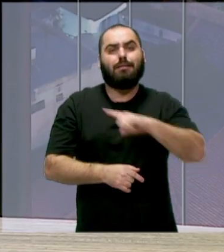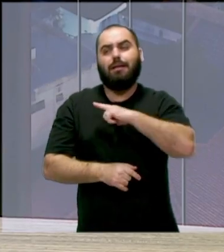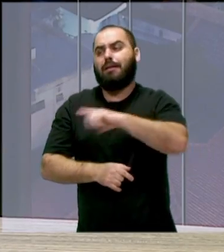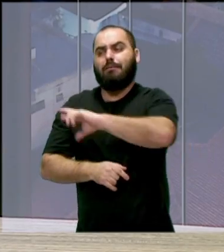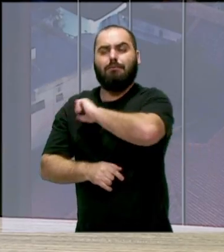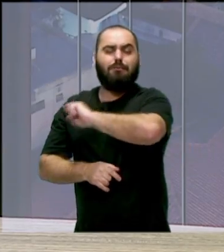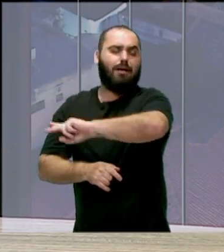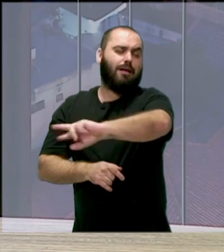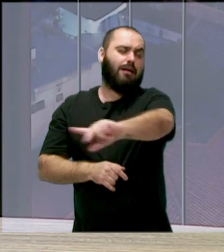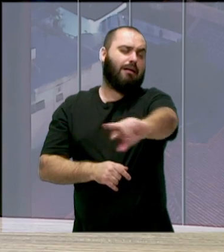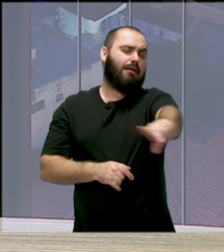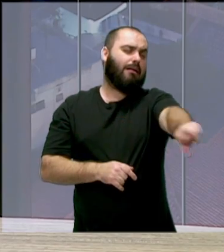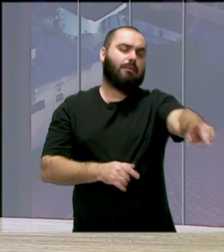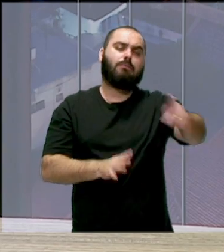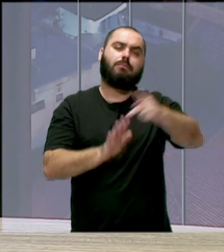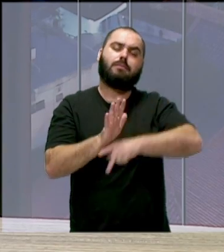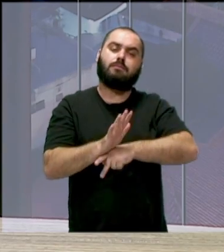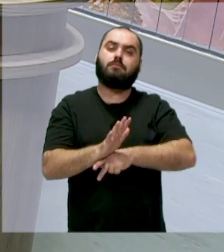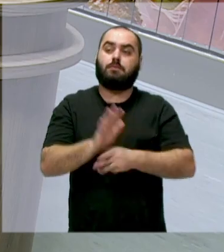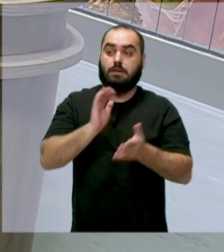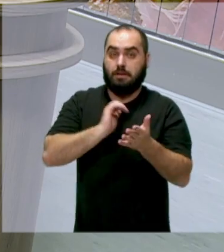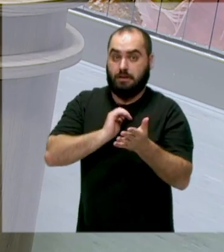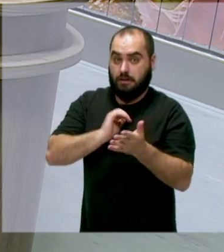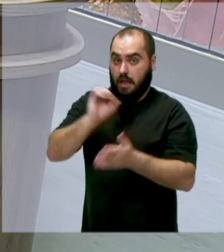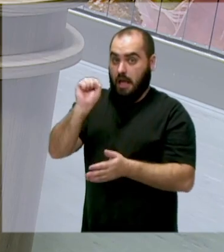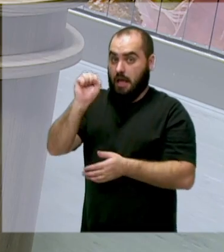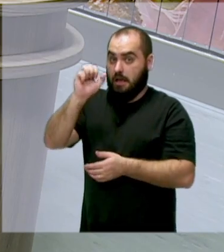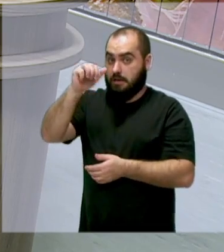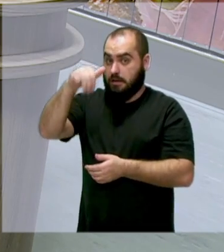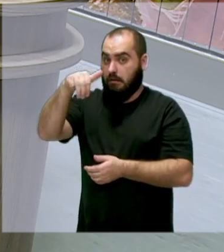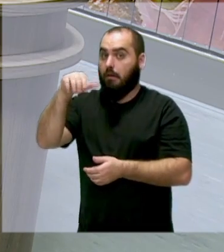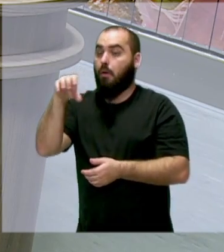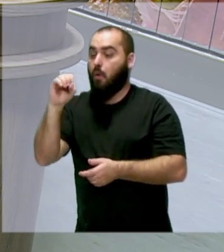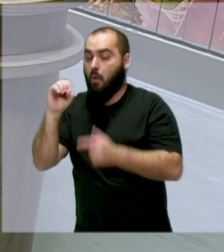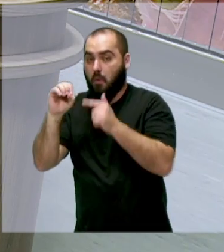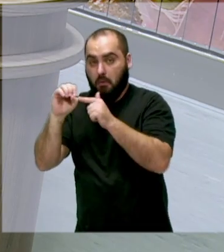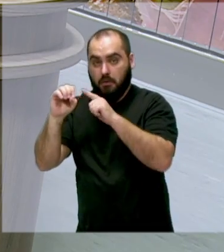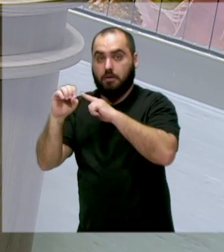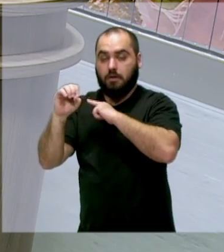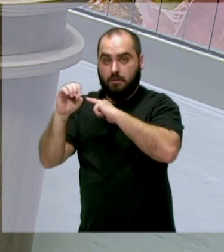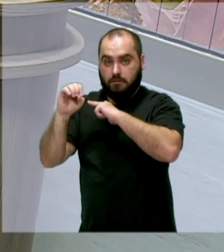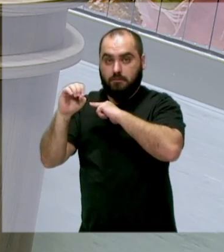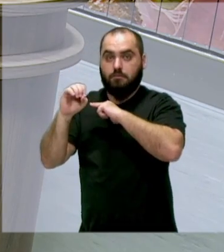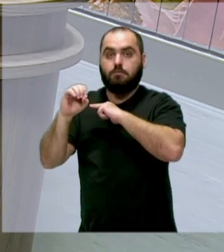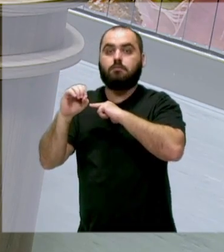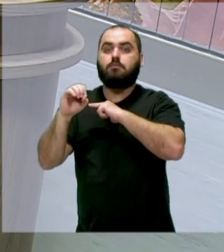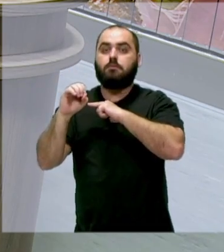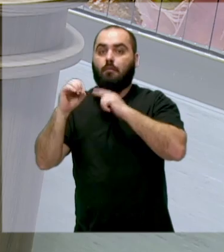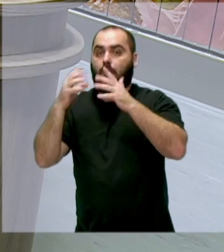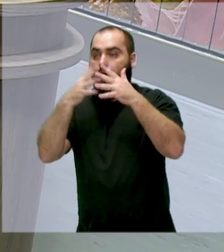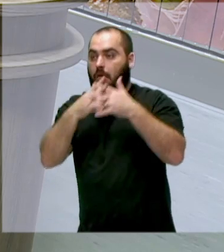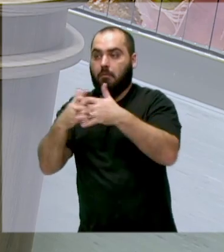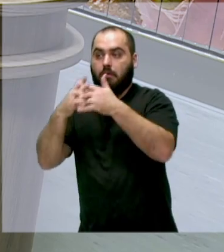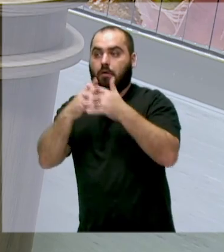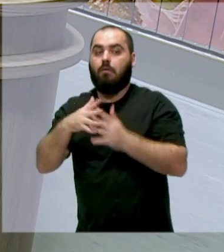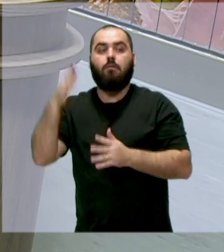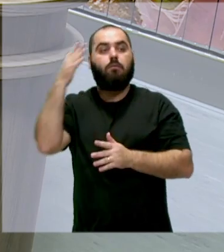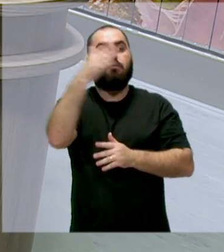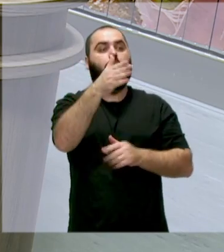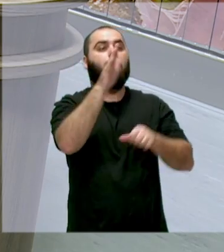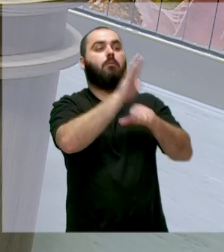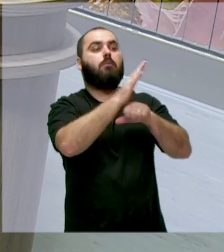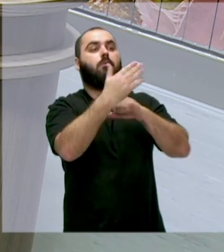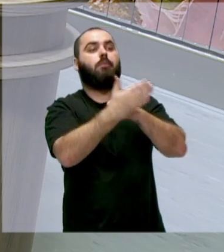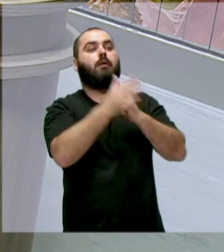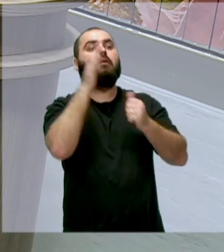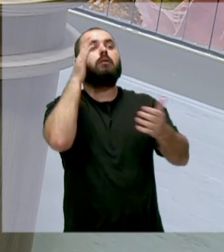diversos programas, né? A Secretaria de Obras tem programa, tem caminhão que passa nos bairros. Eu nunca vi isso em outra cidade. O caminhão vai até